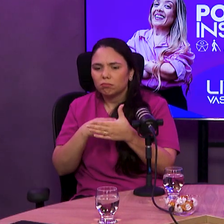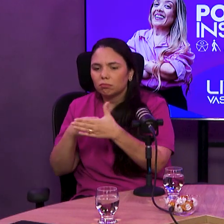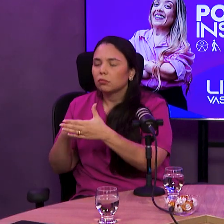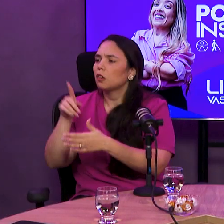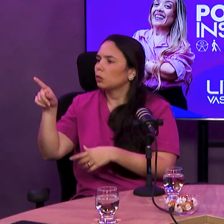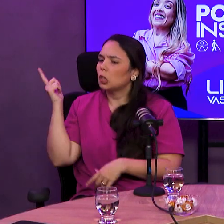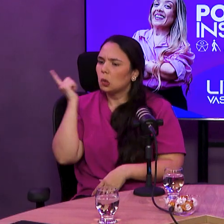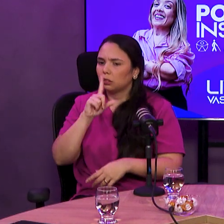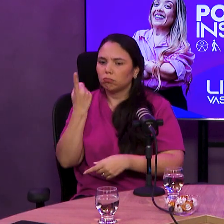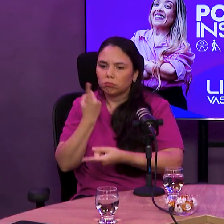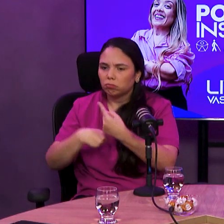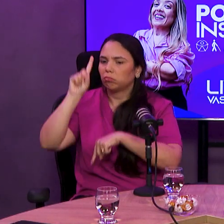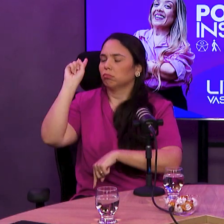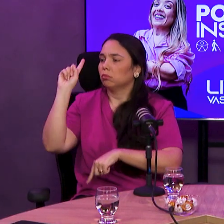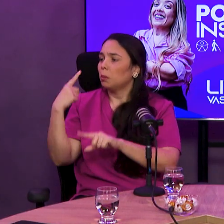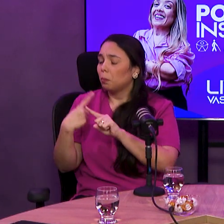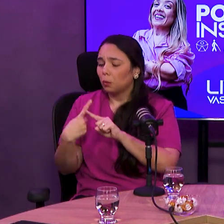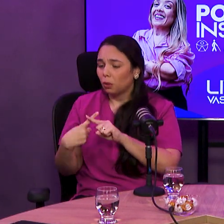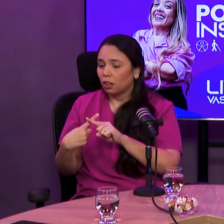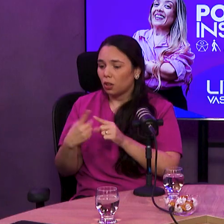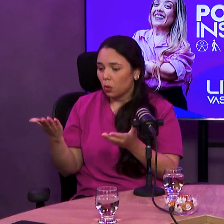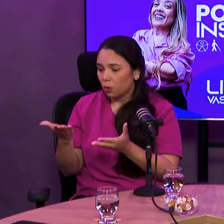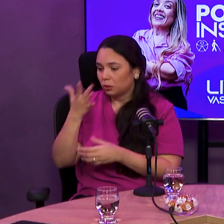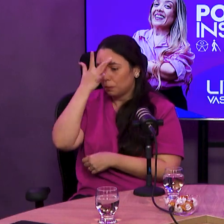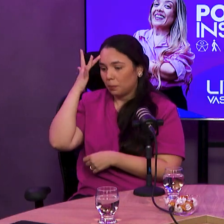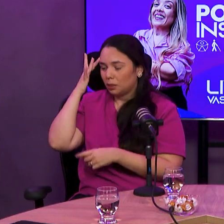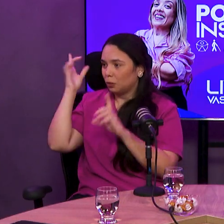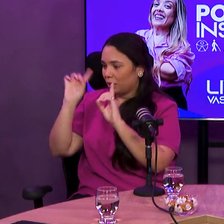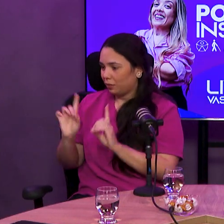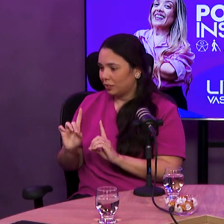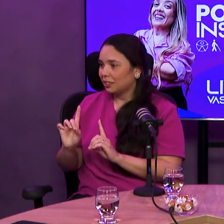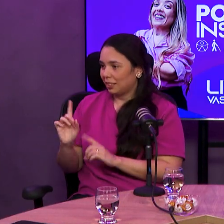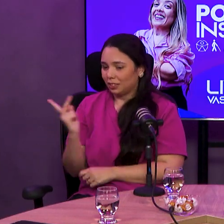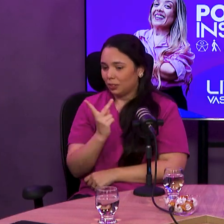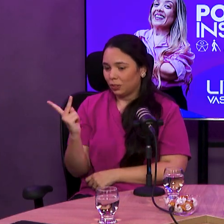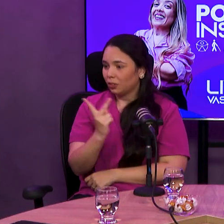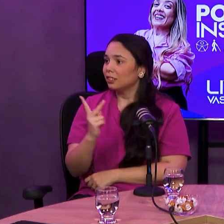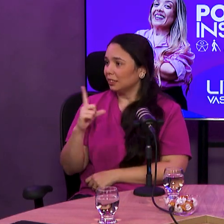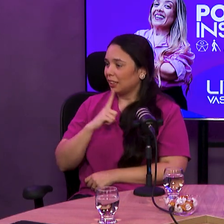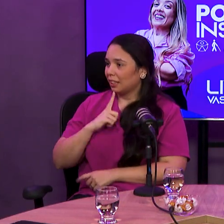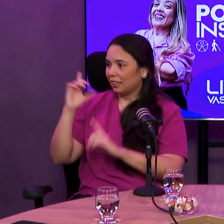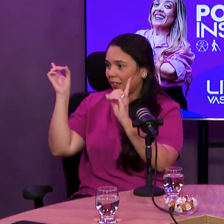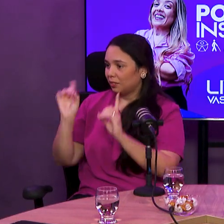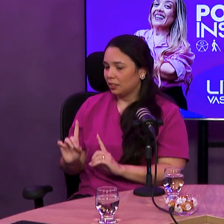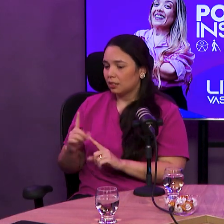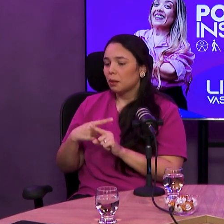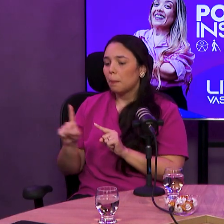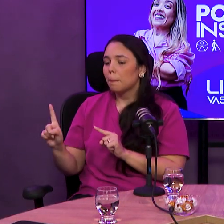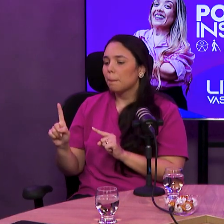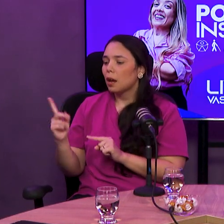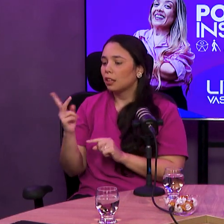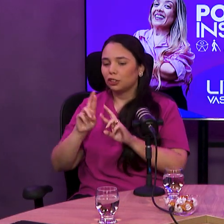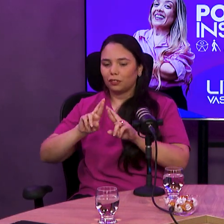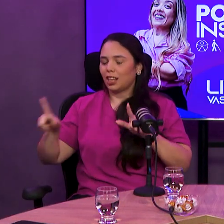você ultrapassou. Porque a gente, que é uma pessoa com deficiência, temos deficiência nós dois, né? Mas nossas deficiências são